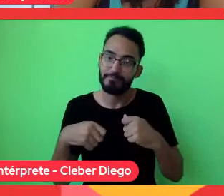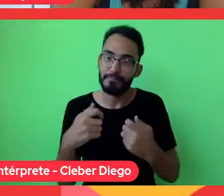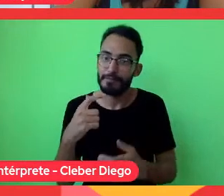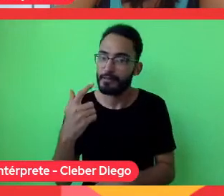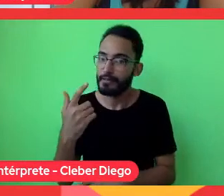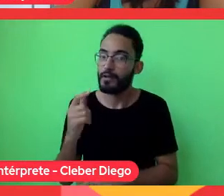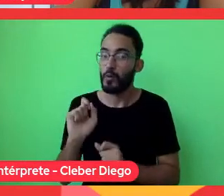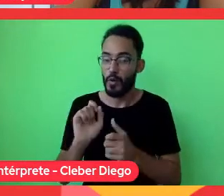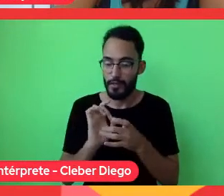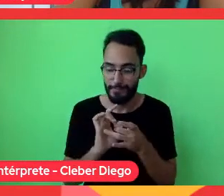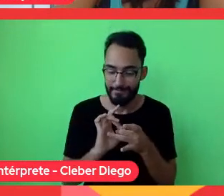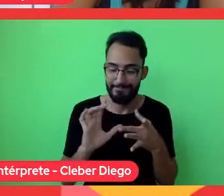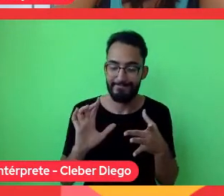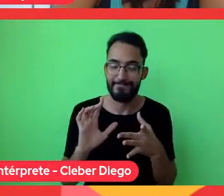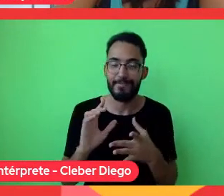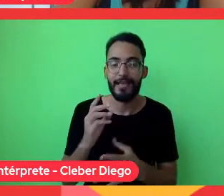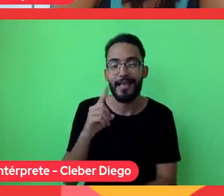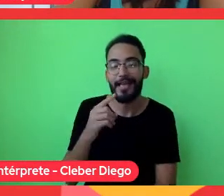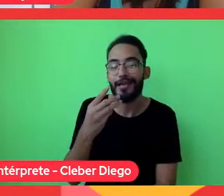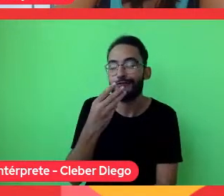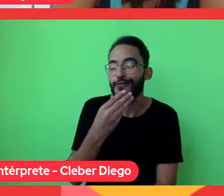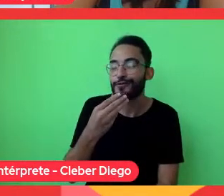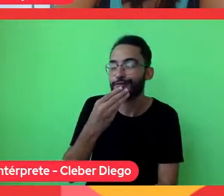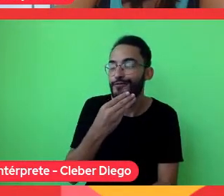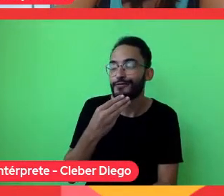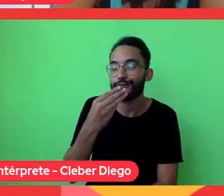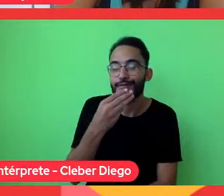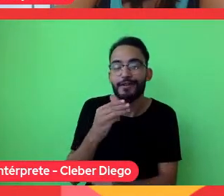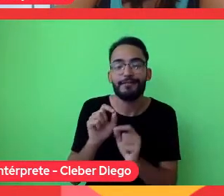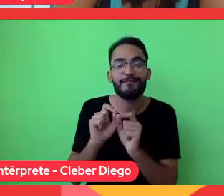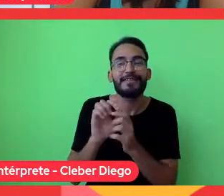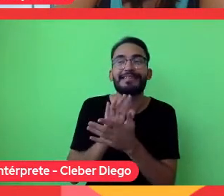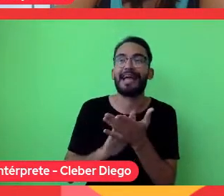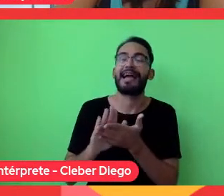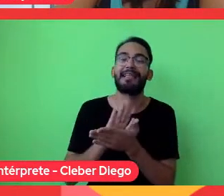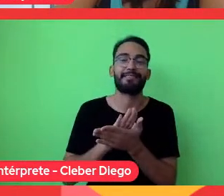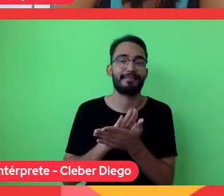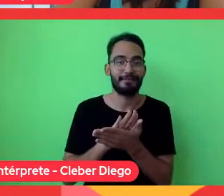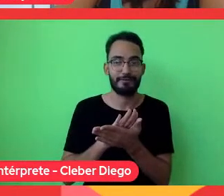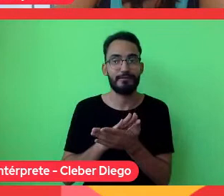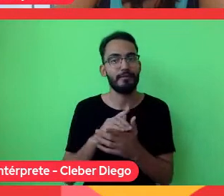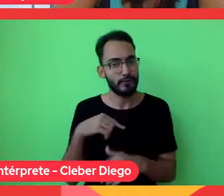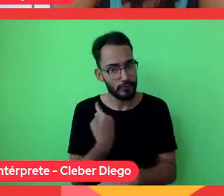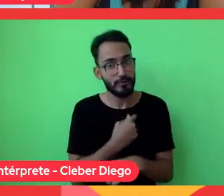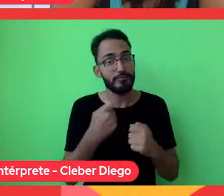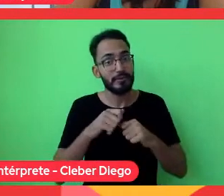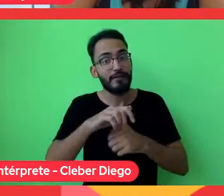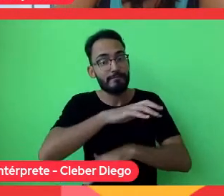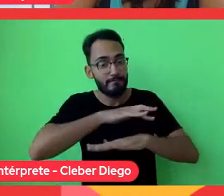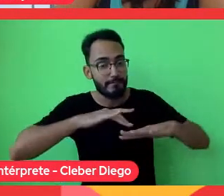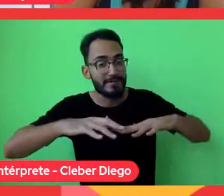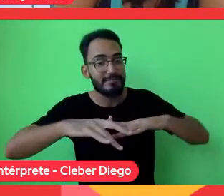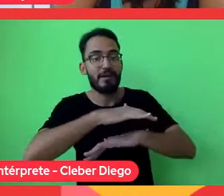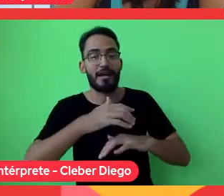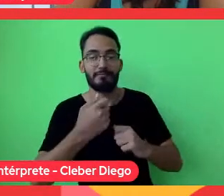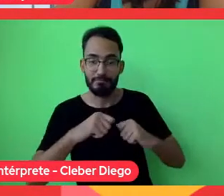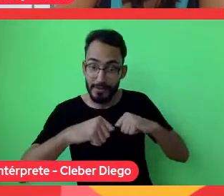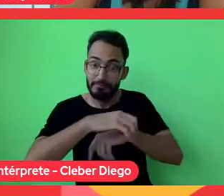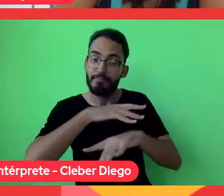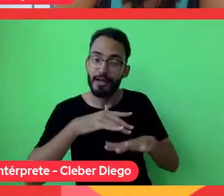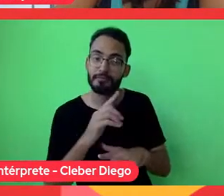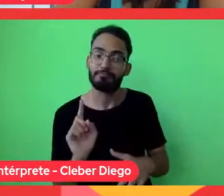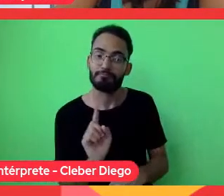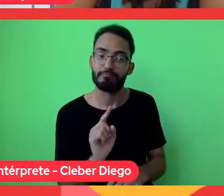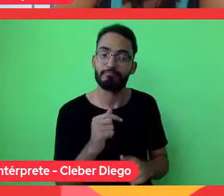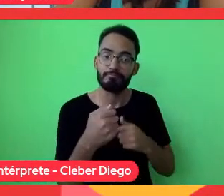Da doçura do não fazer nada. E precisamos de espaço para falar sobre isso. Porque a gente muito pouco